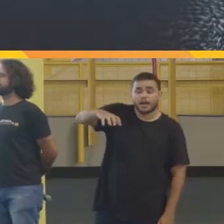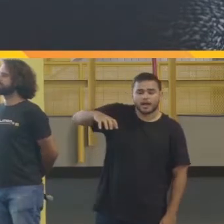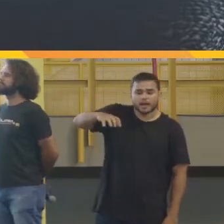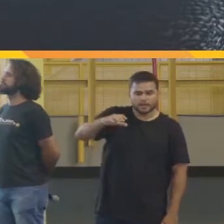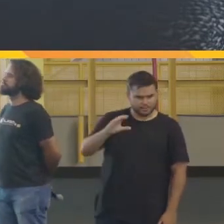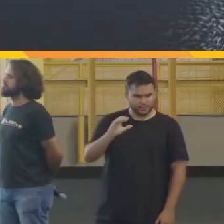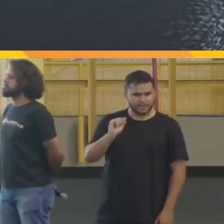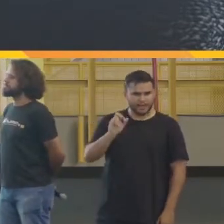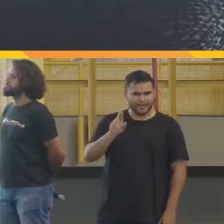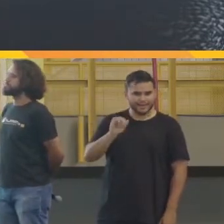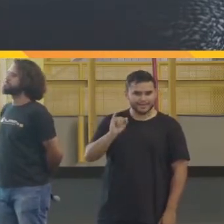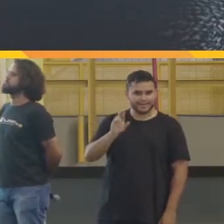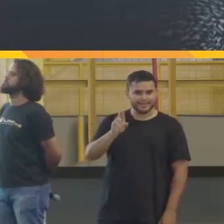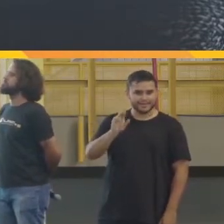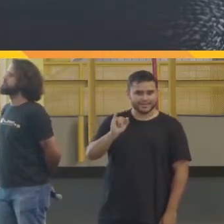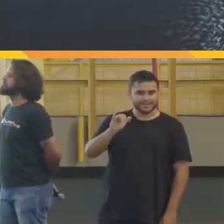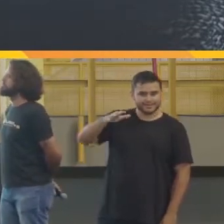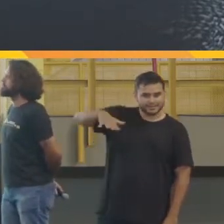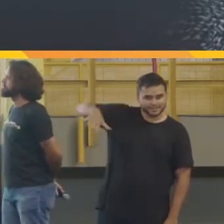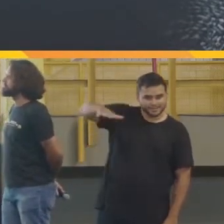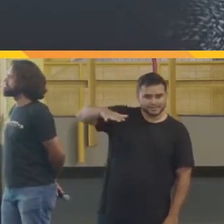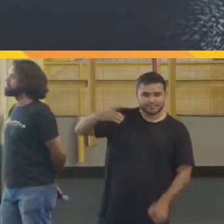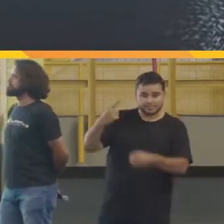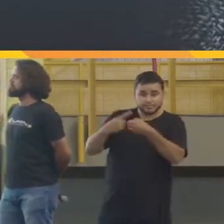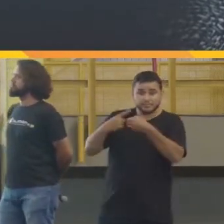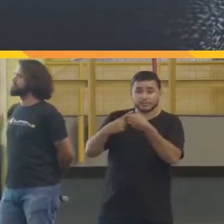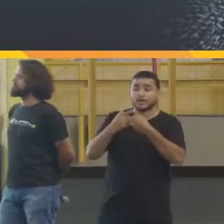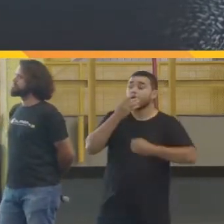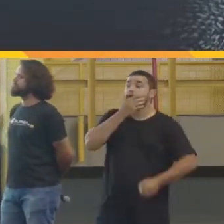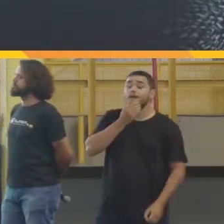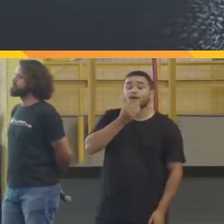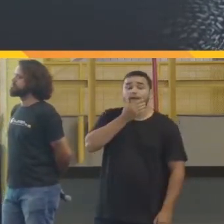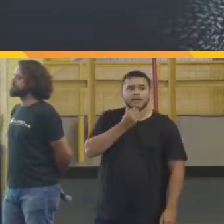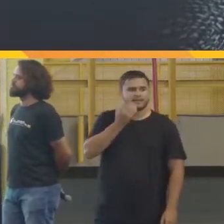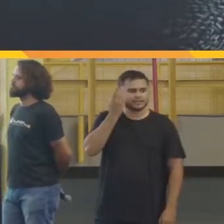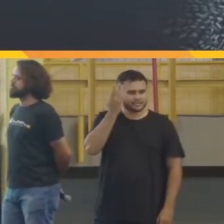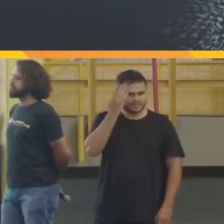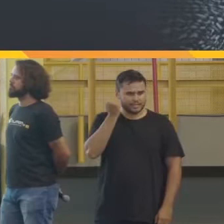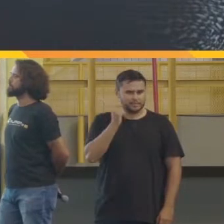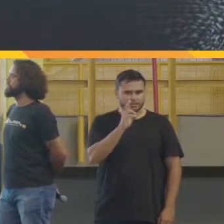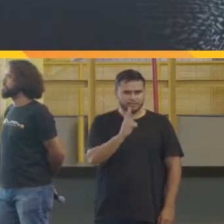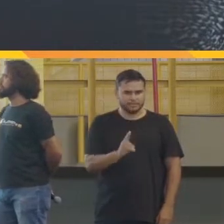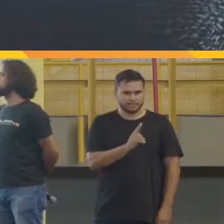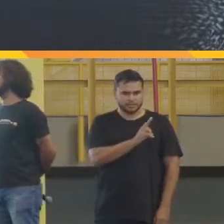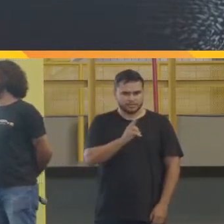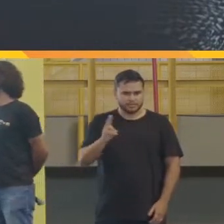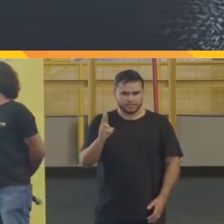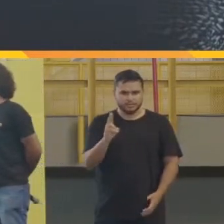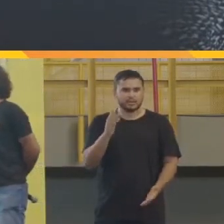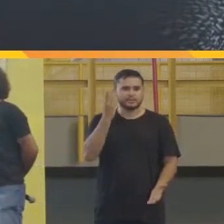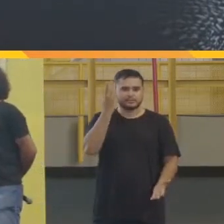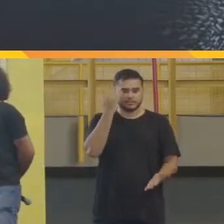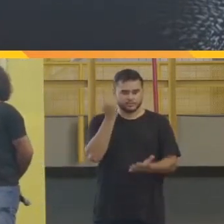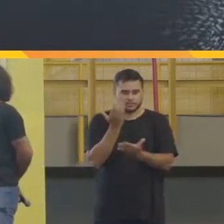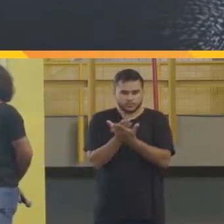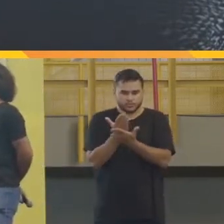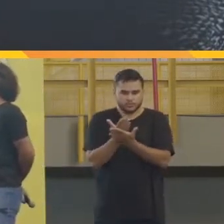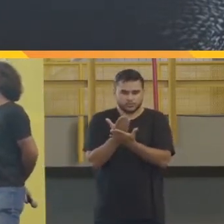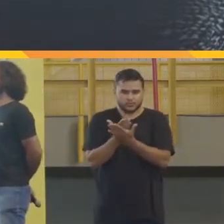vou dizer, tá? Foi um jovem seminarista. Todo mundo sabe que é um seminarista? Estudante